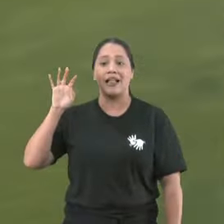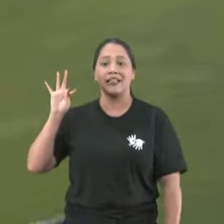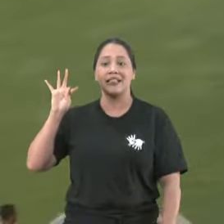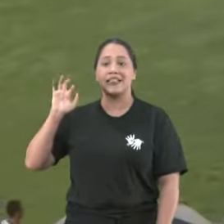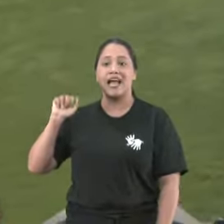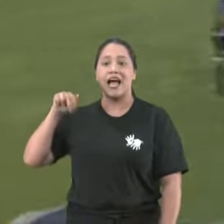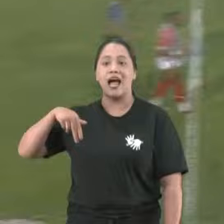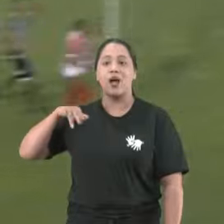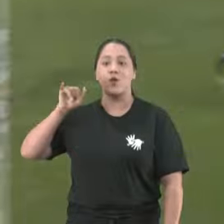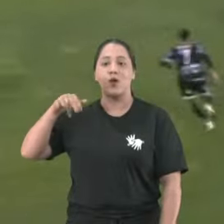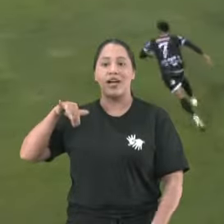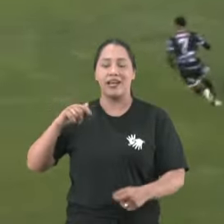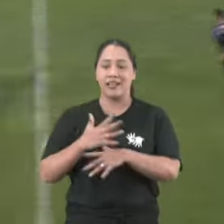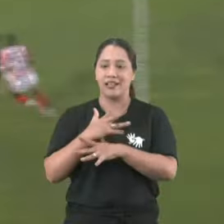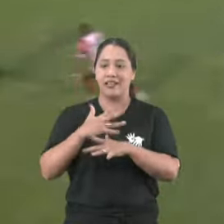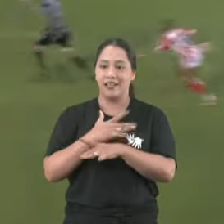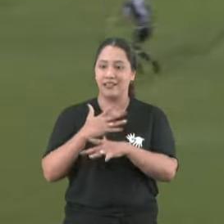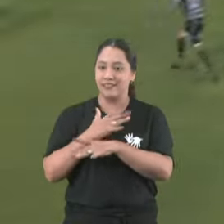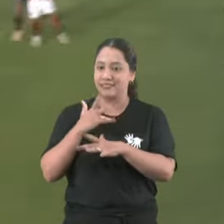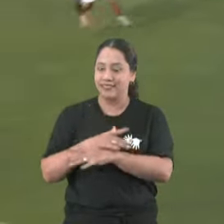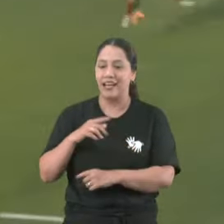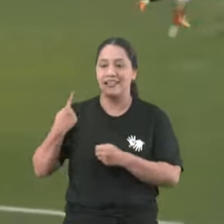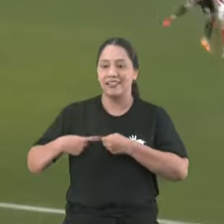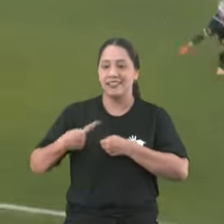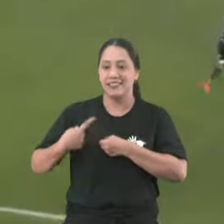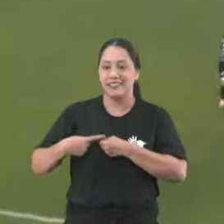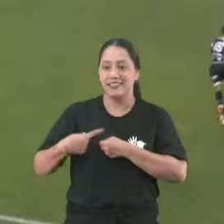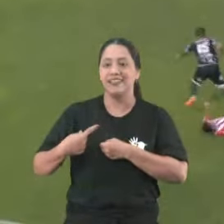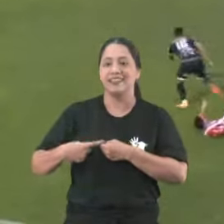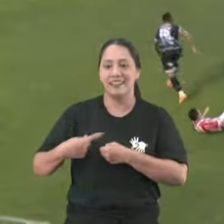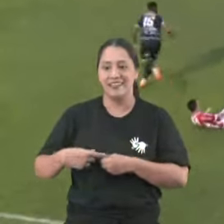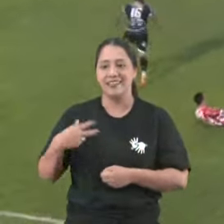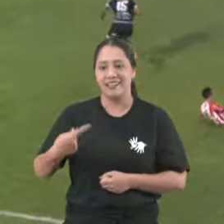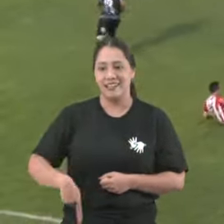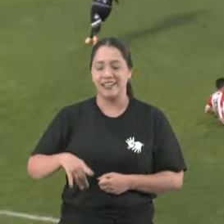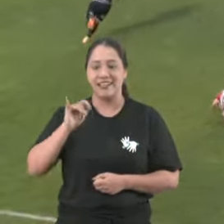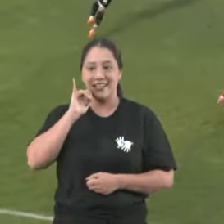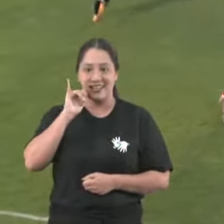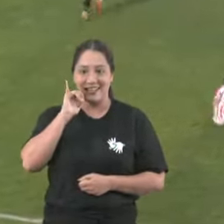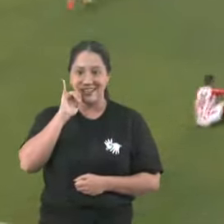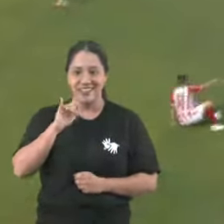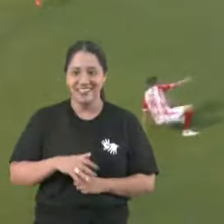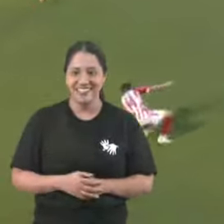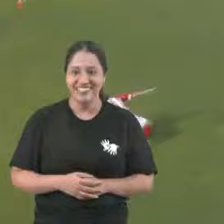ligado lá, viu? Galera da Taquarana. Volta, volta!